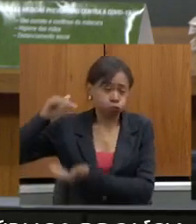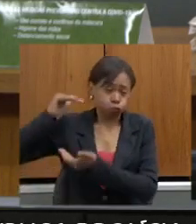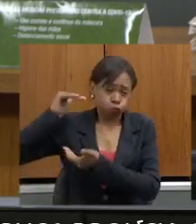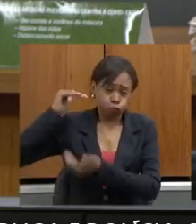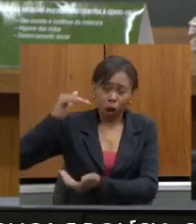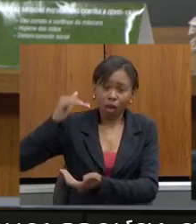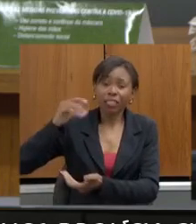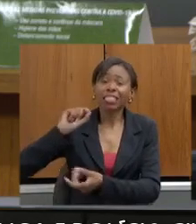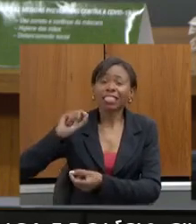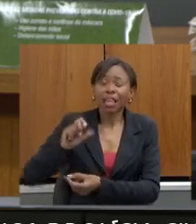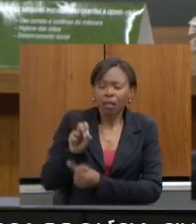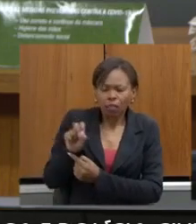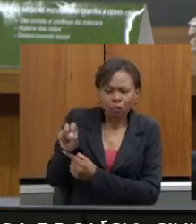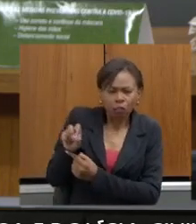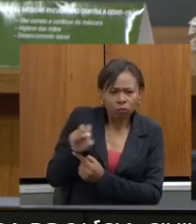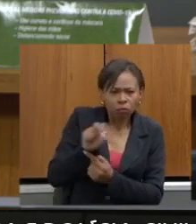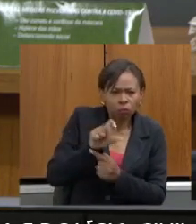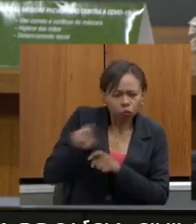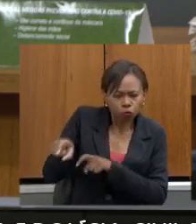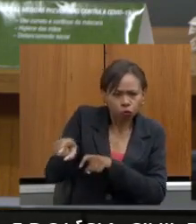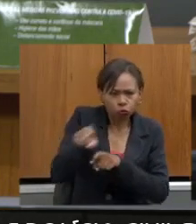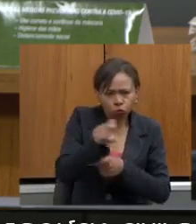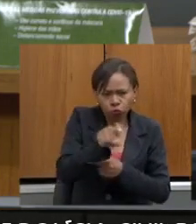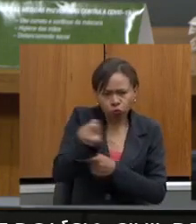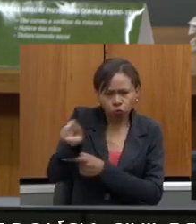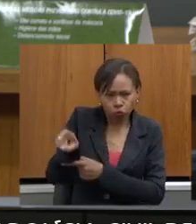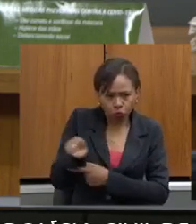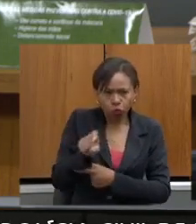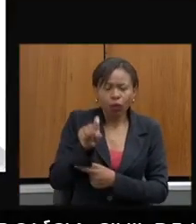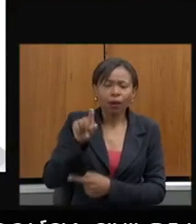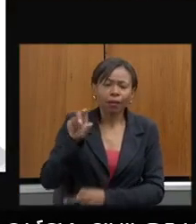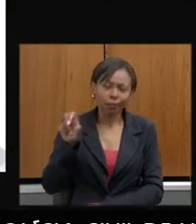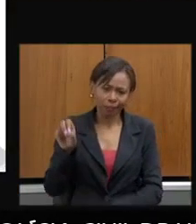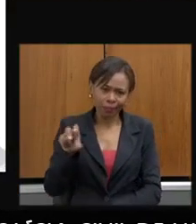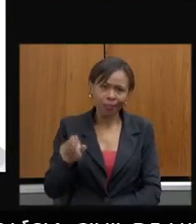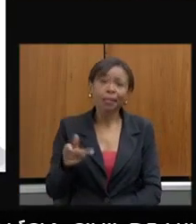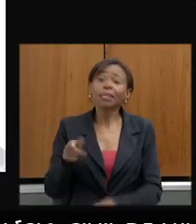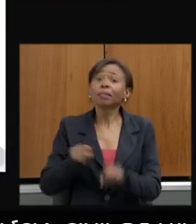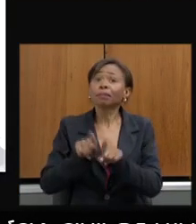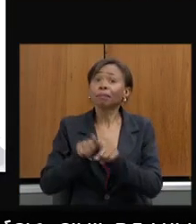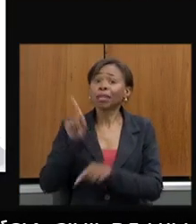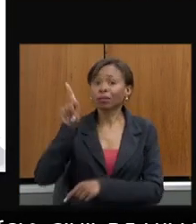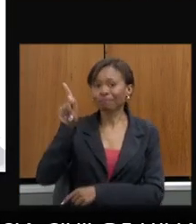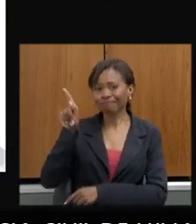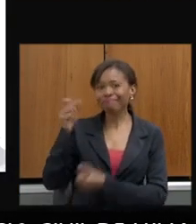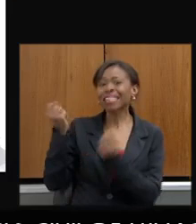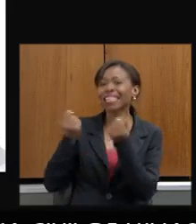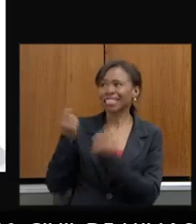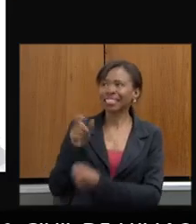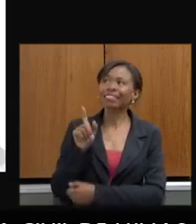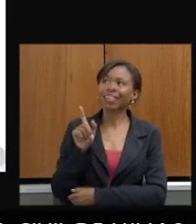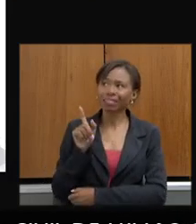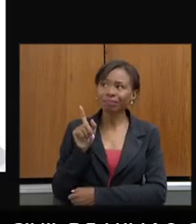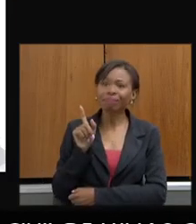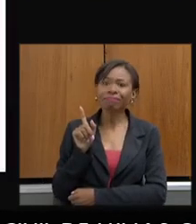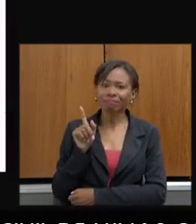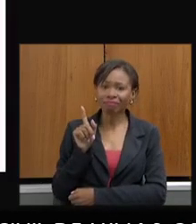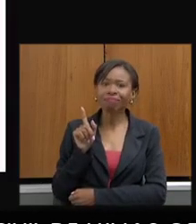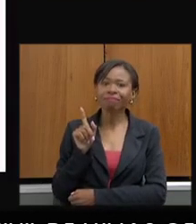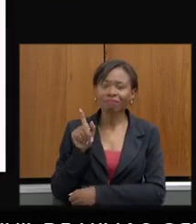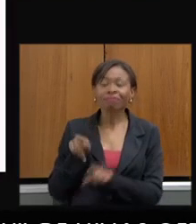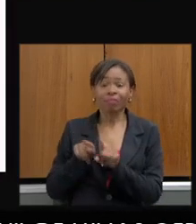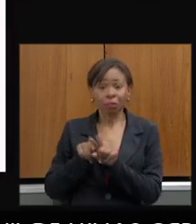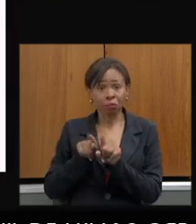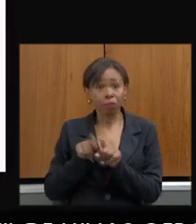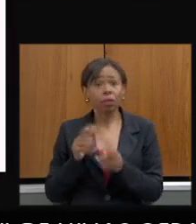de vários bens dentre eles aí pode passar por favor entre eles um veículo Porsche pode passar e